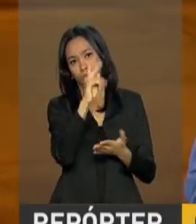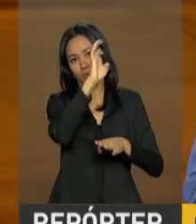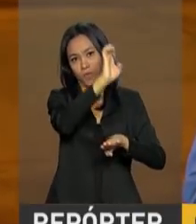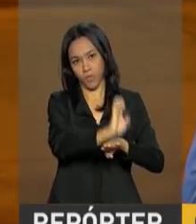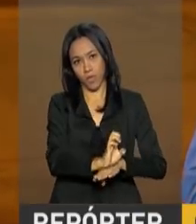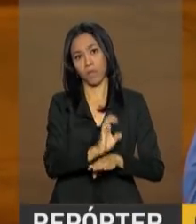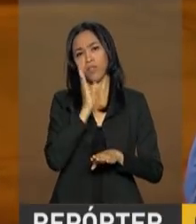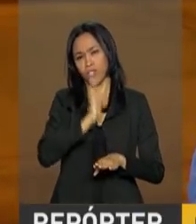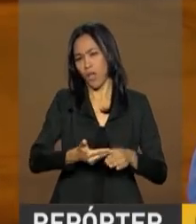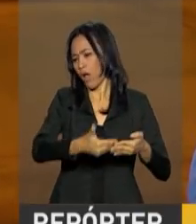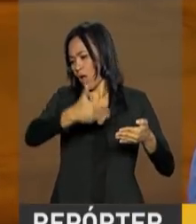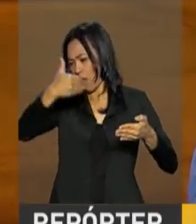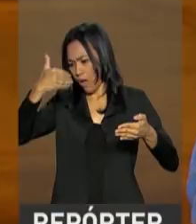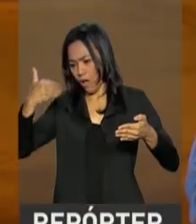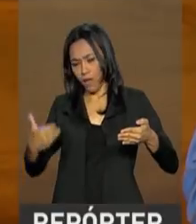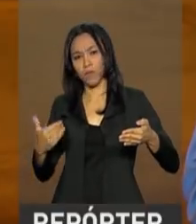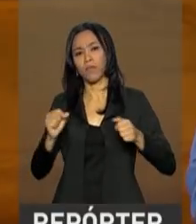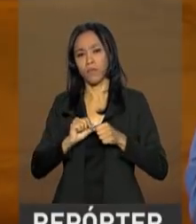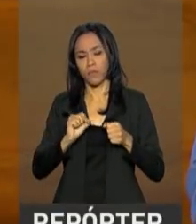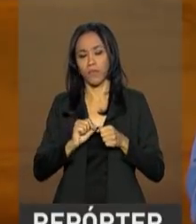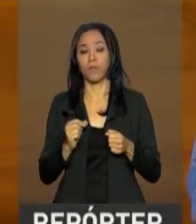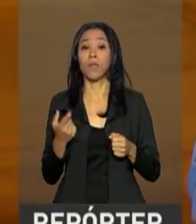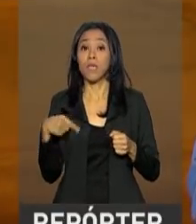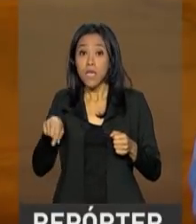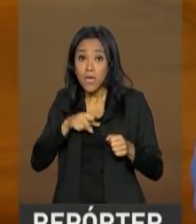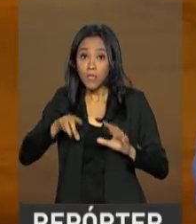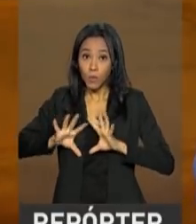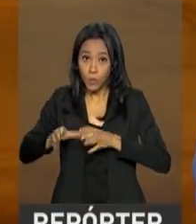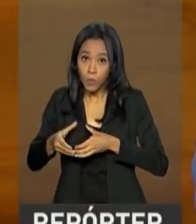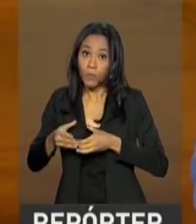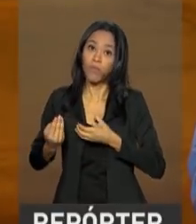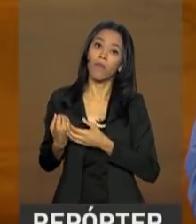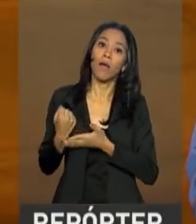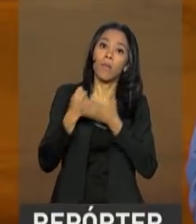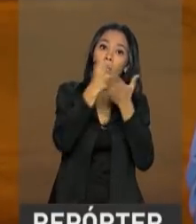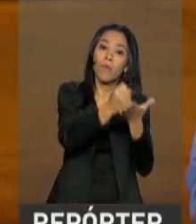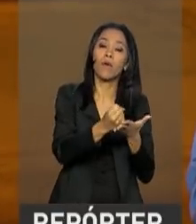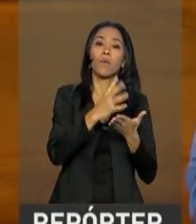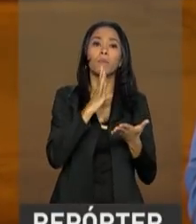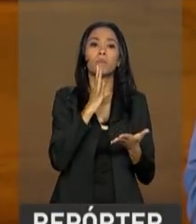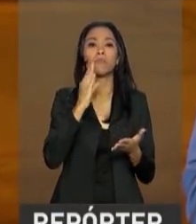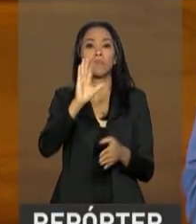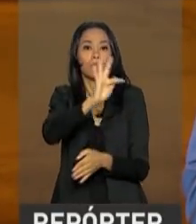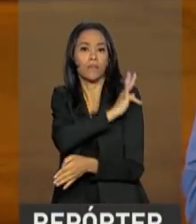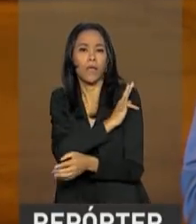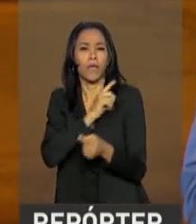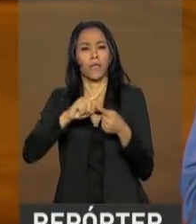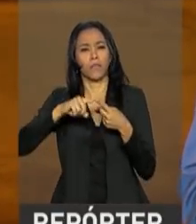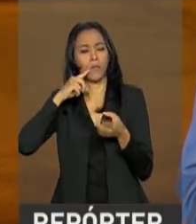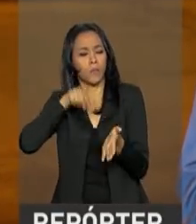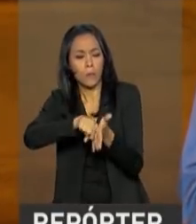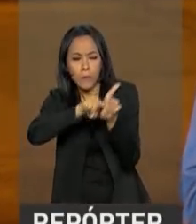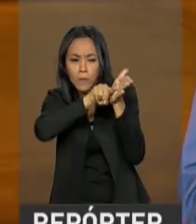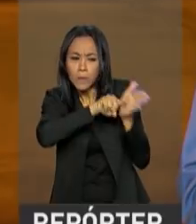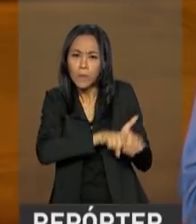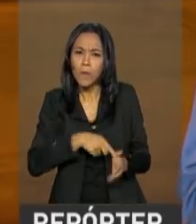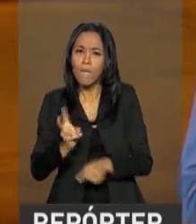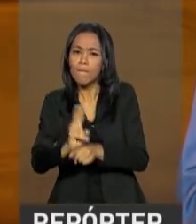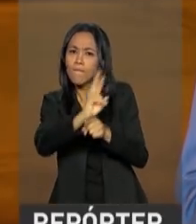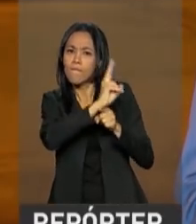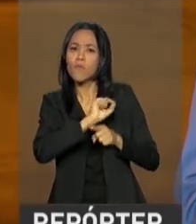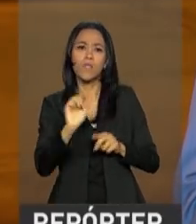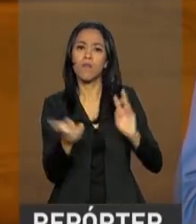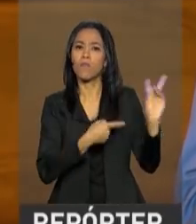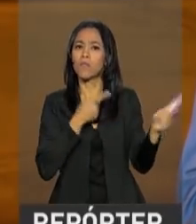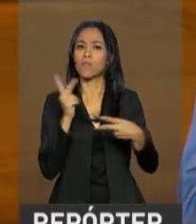vêm sendo realizadas no estado o grupo vai dar apoio técnico às ações e investigações do ceará diante dos